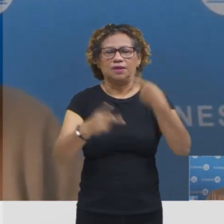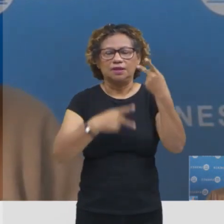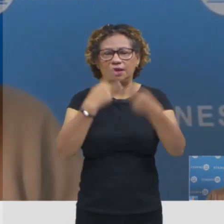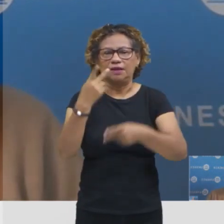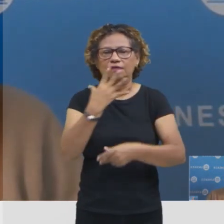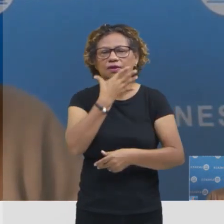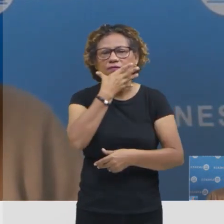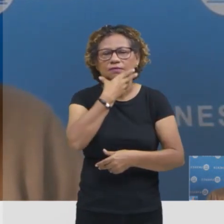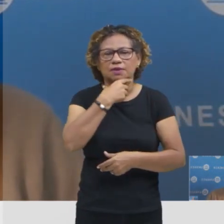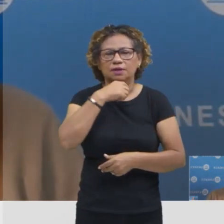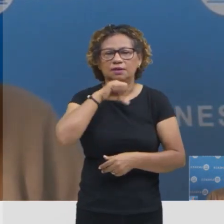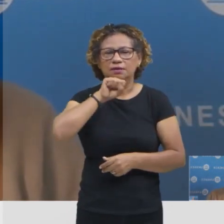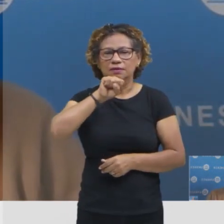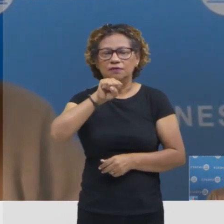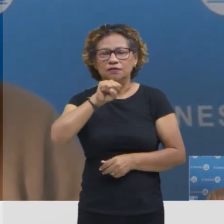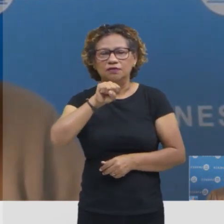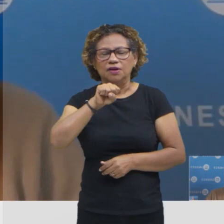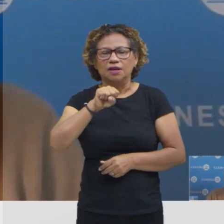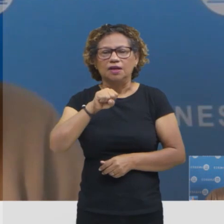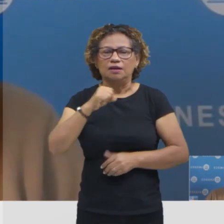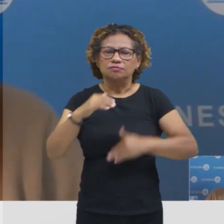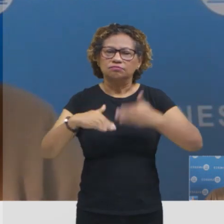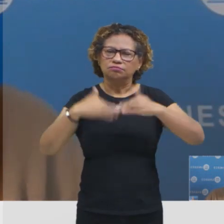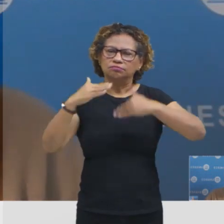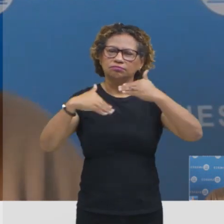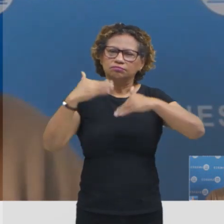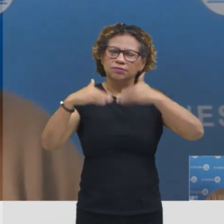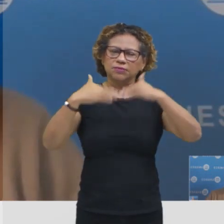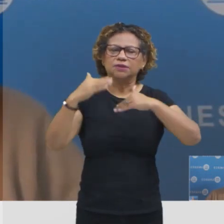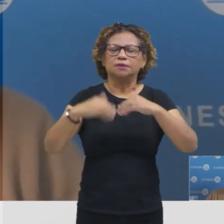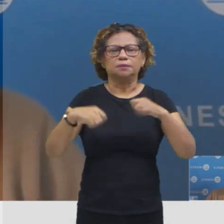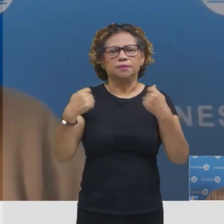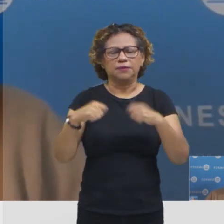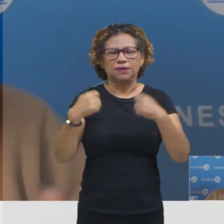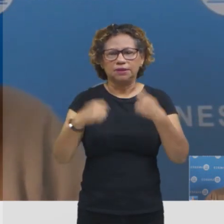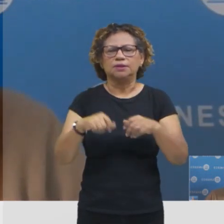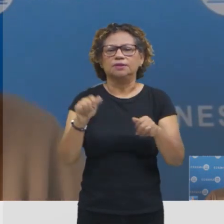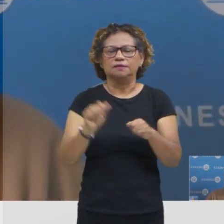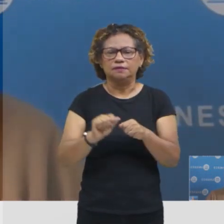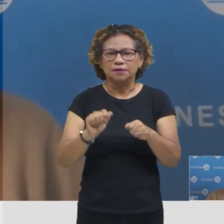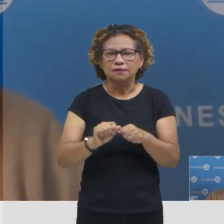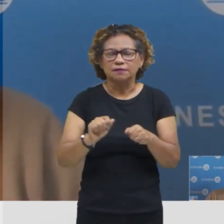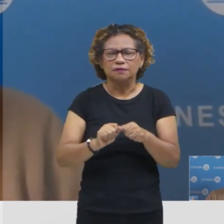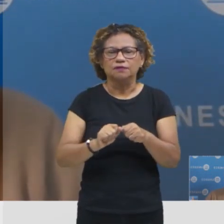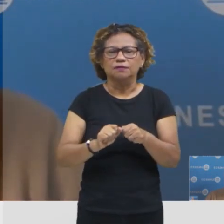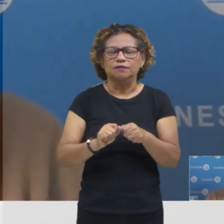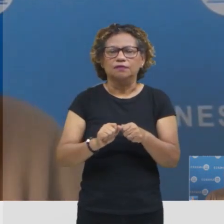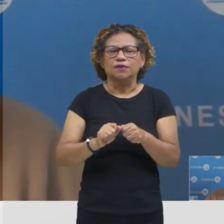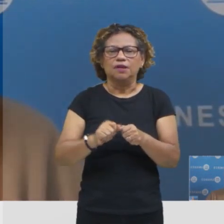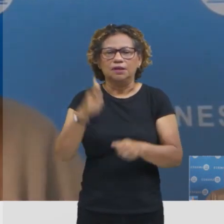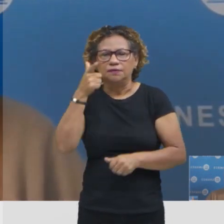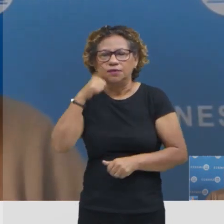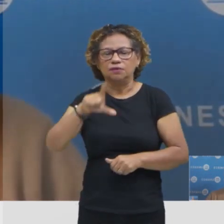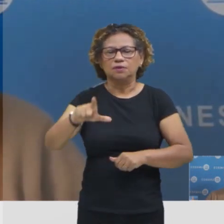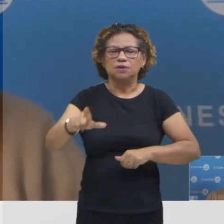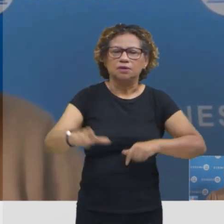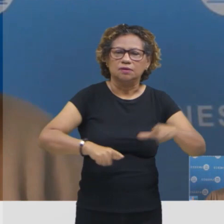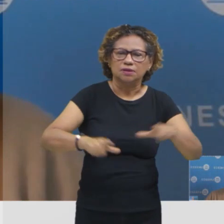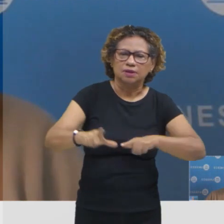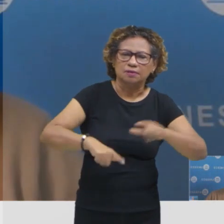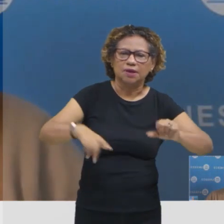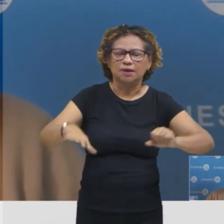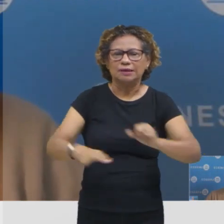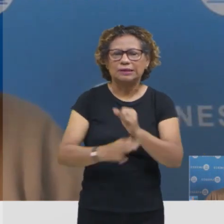constrói, é a construção que nós temos que fazer através do nosso trabalho, através do nosso